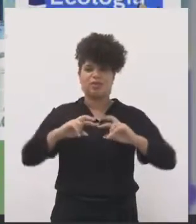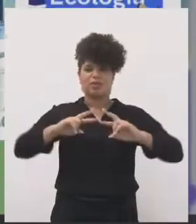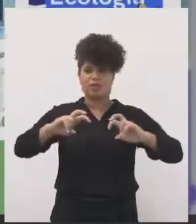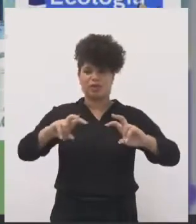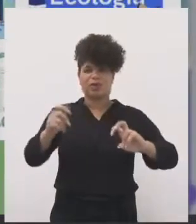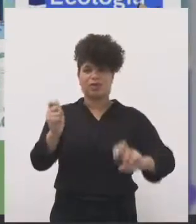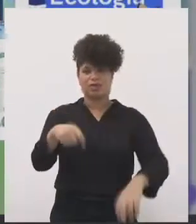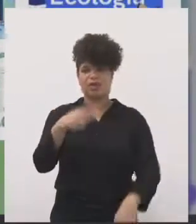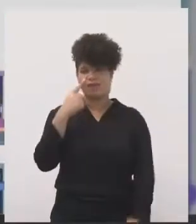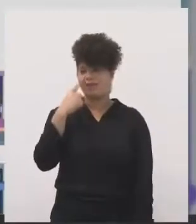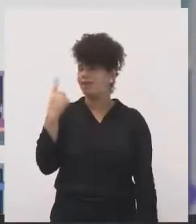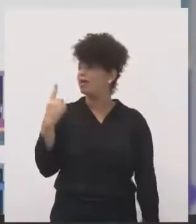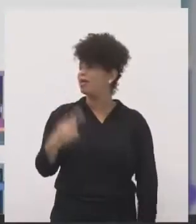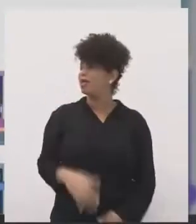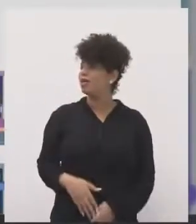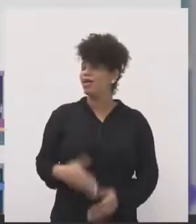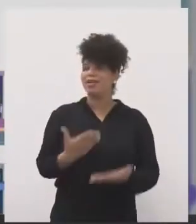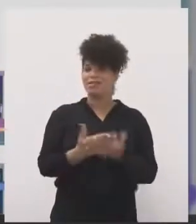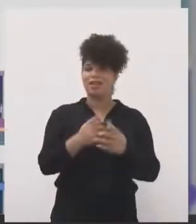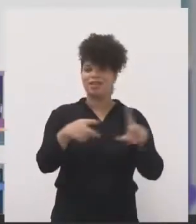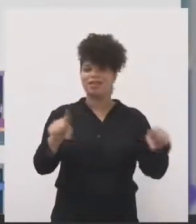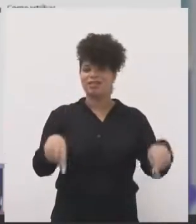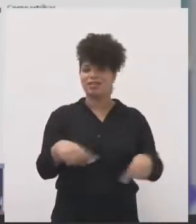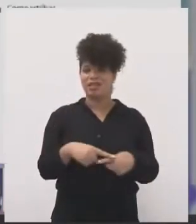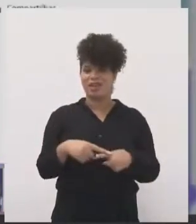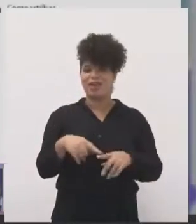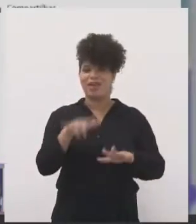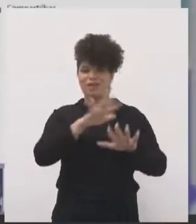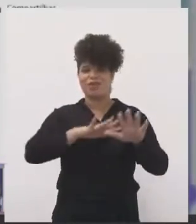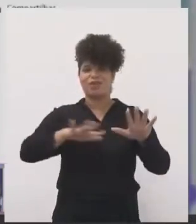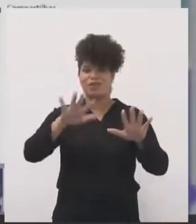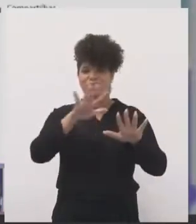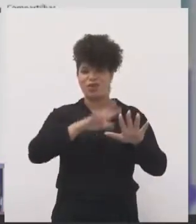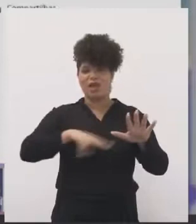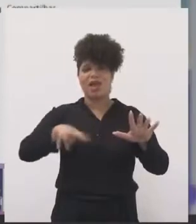Então, aqui é uma sala de aula virtual e outros